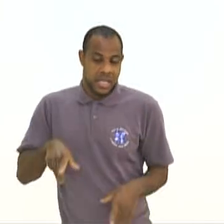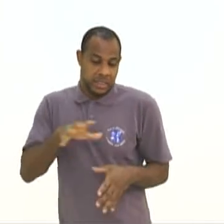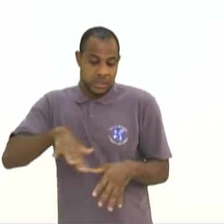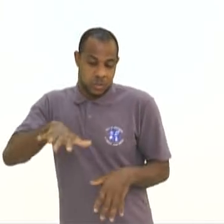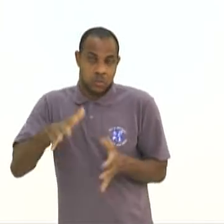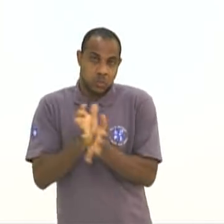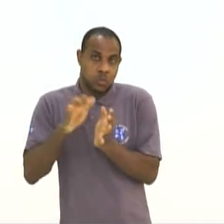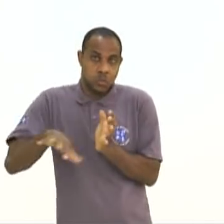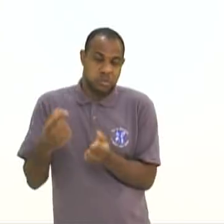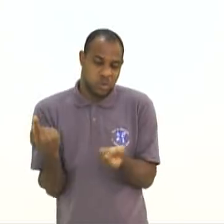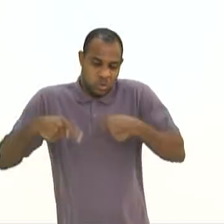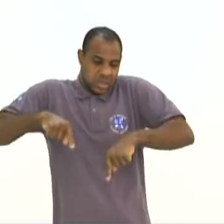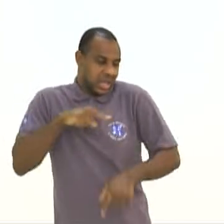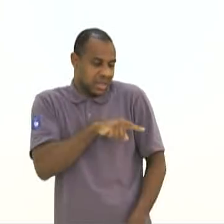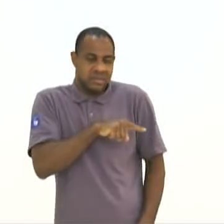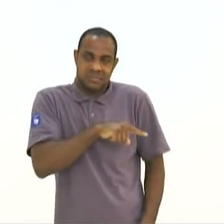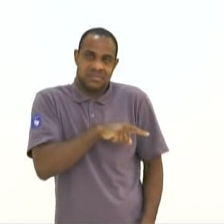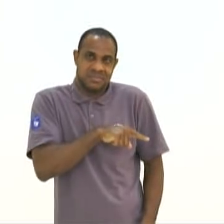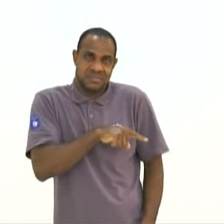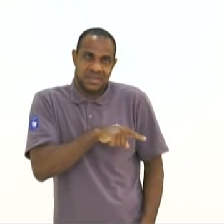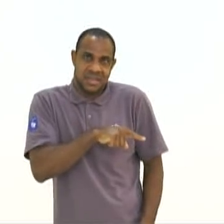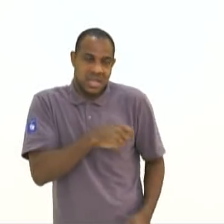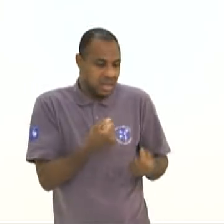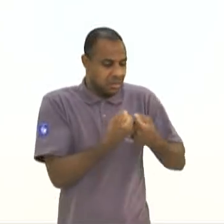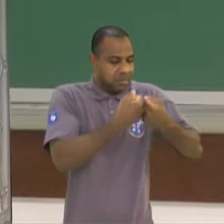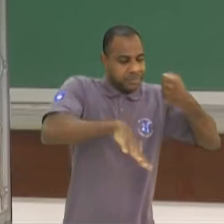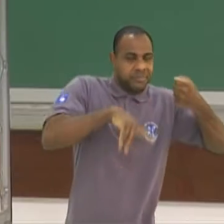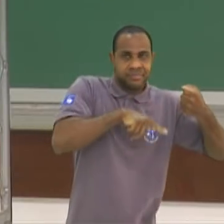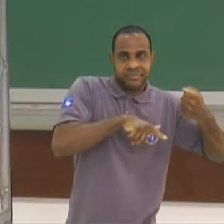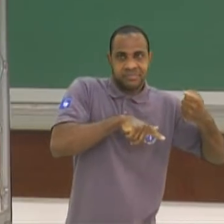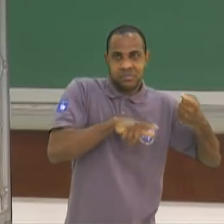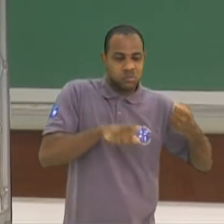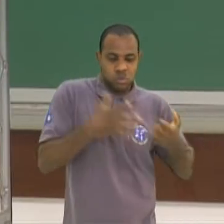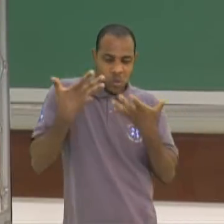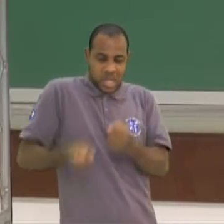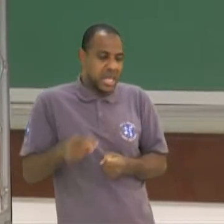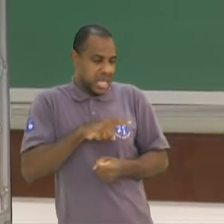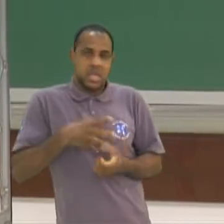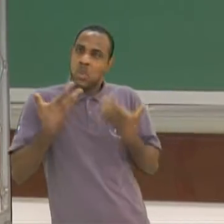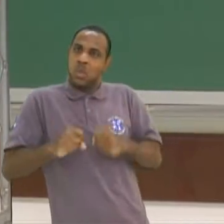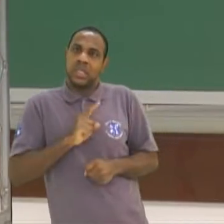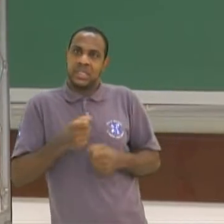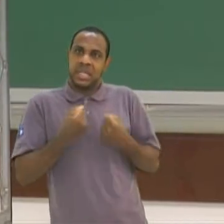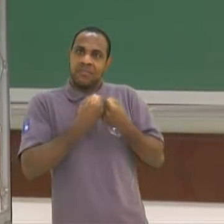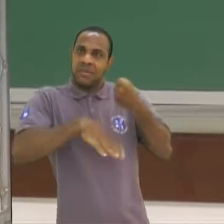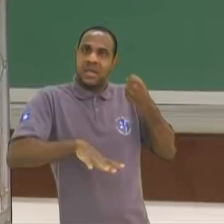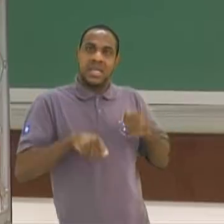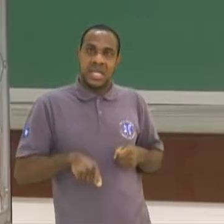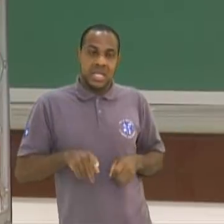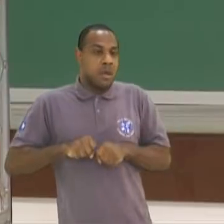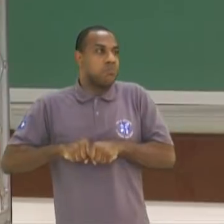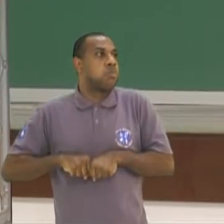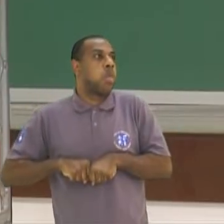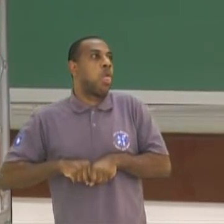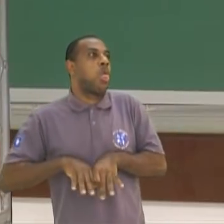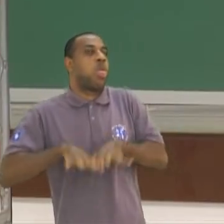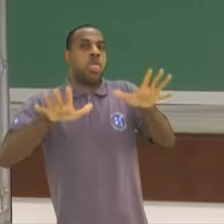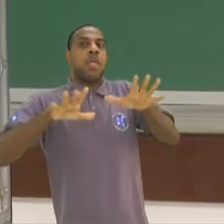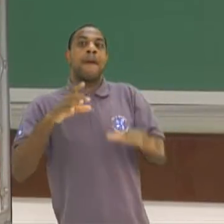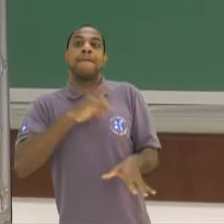militar contrário à redemocratização decidiu espalhar o medo pelo país para que a